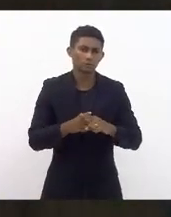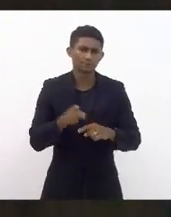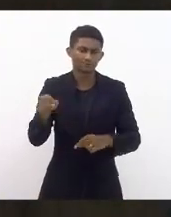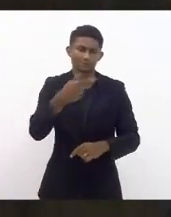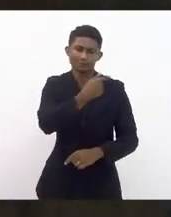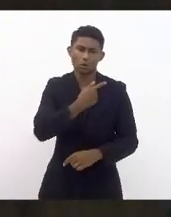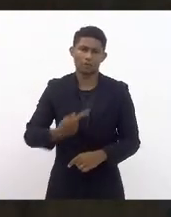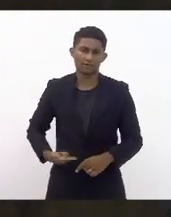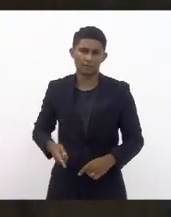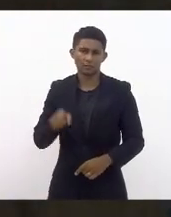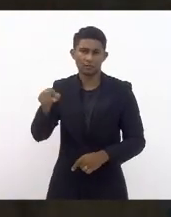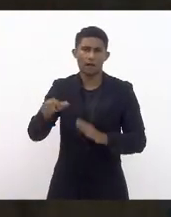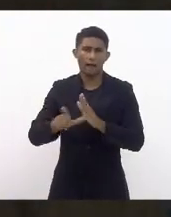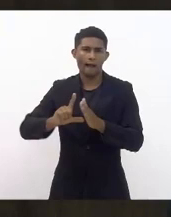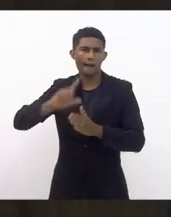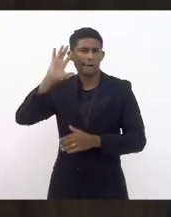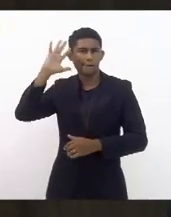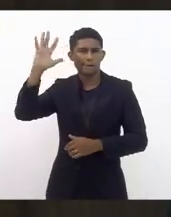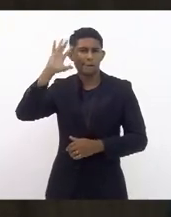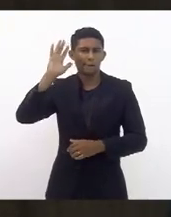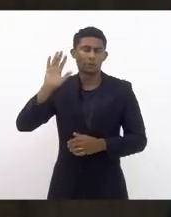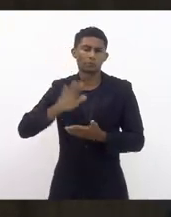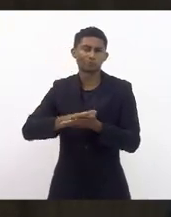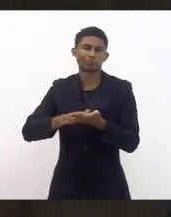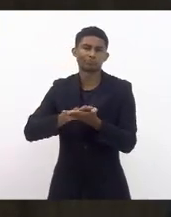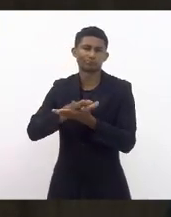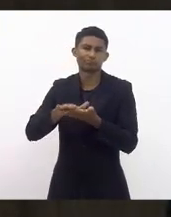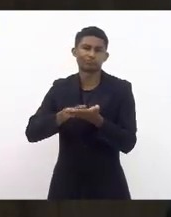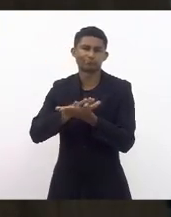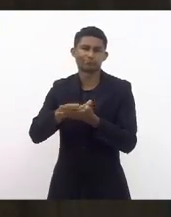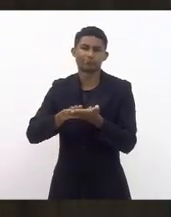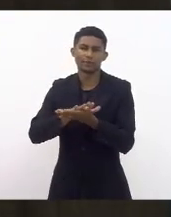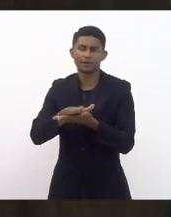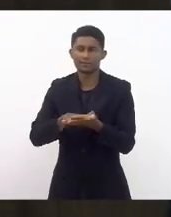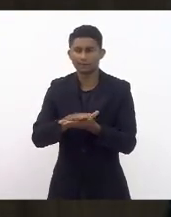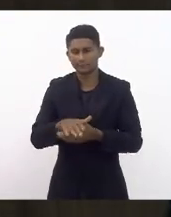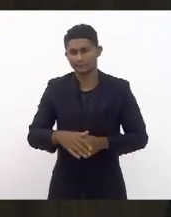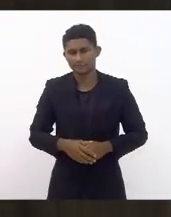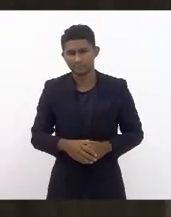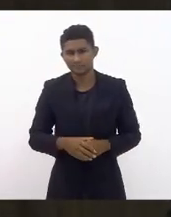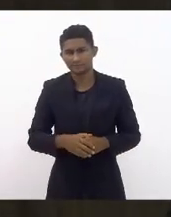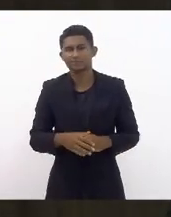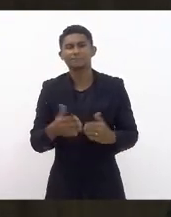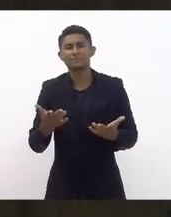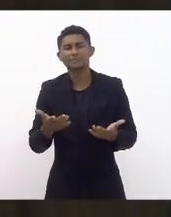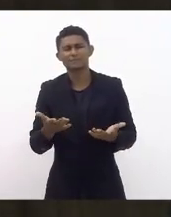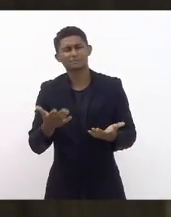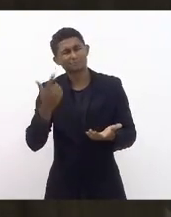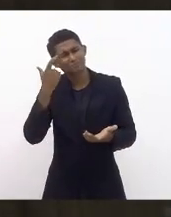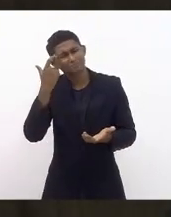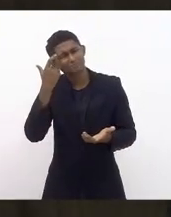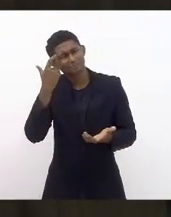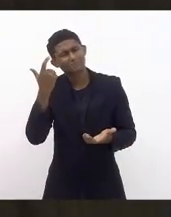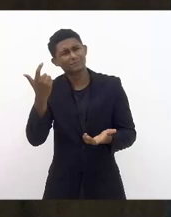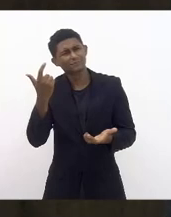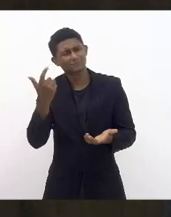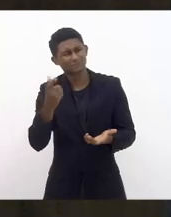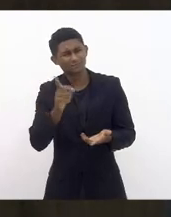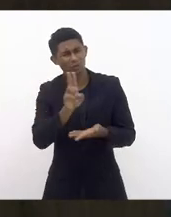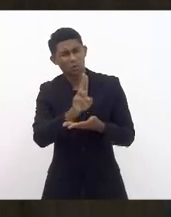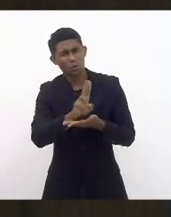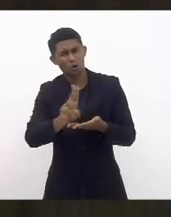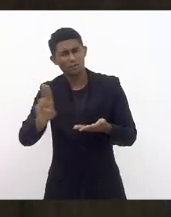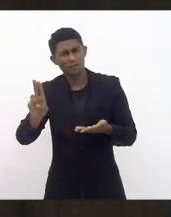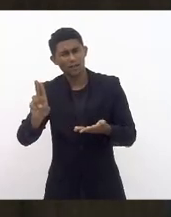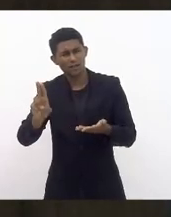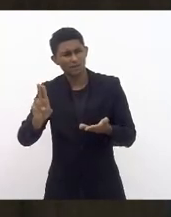não tinha previsto. Até isso o governo não tinha previsto. Fundir uma